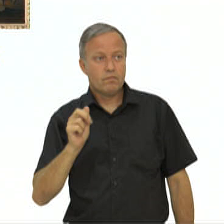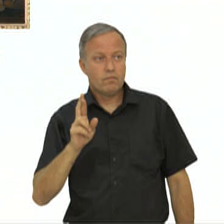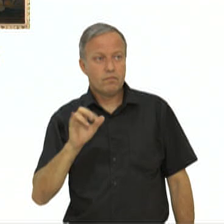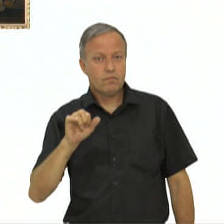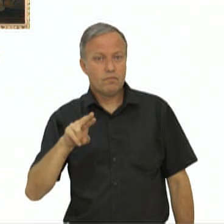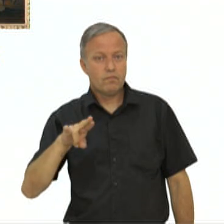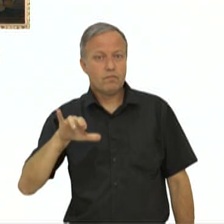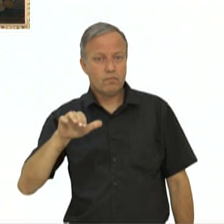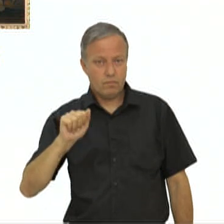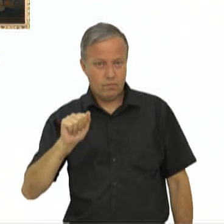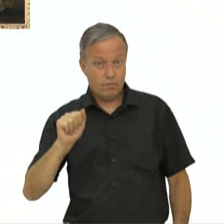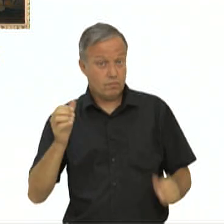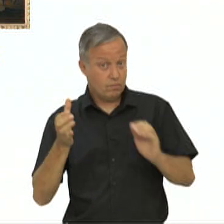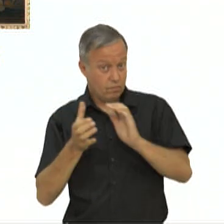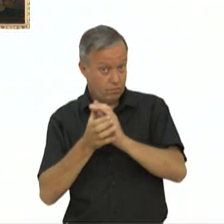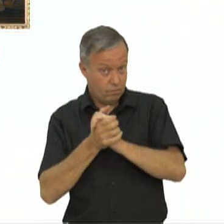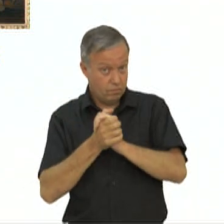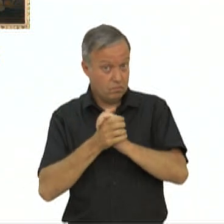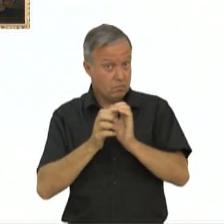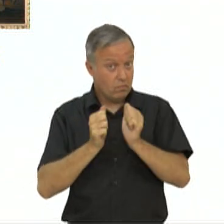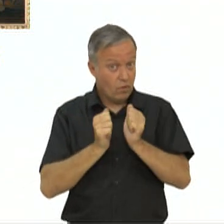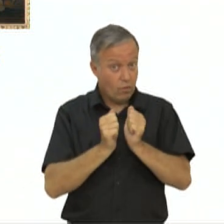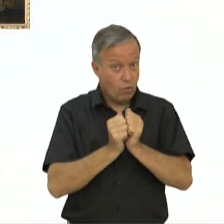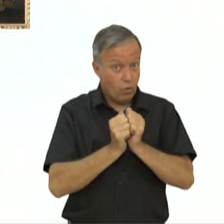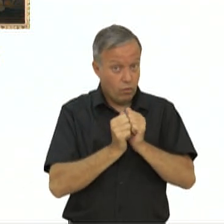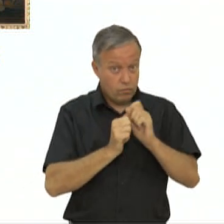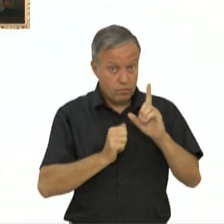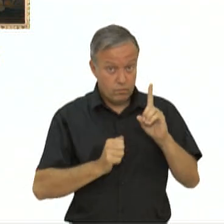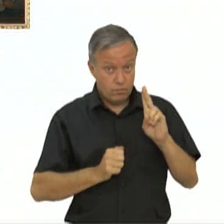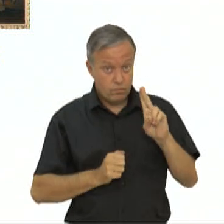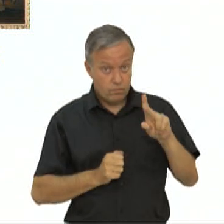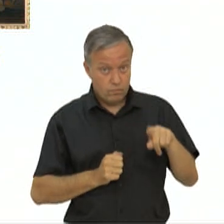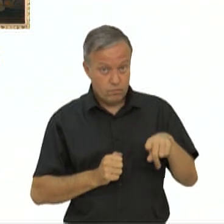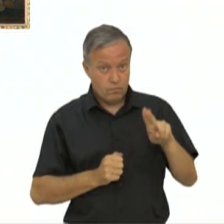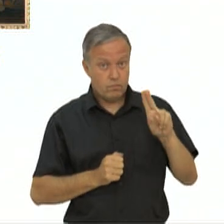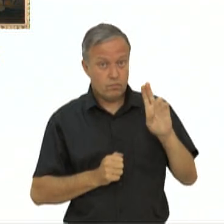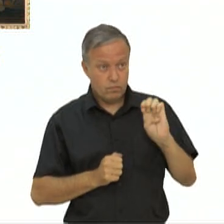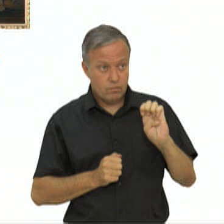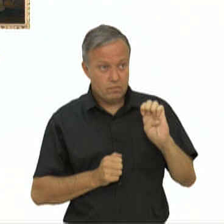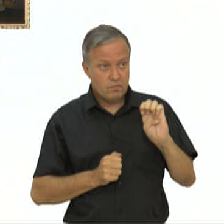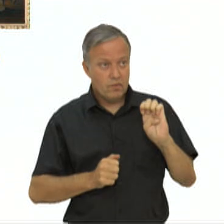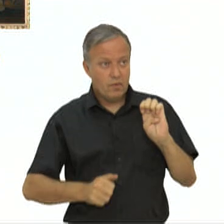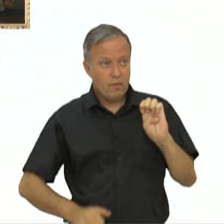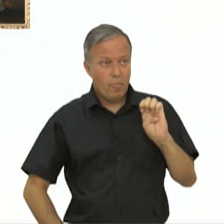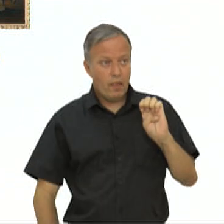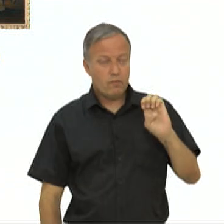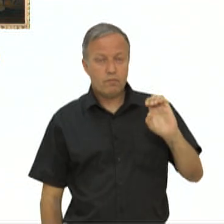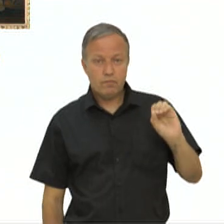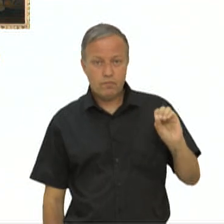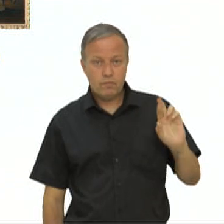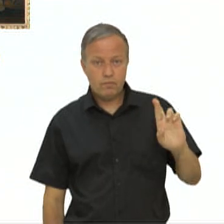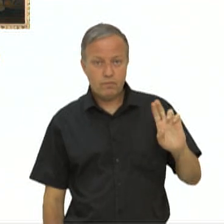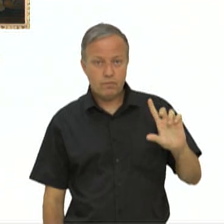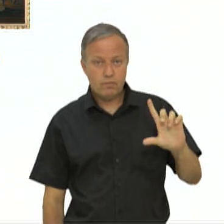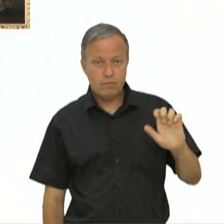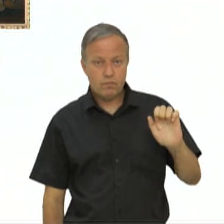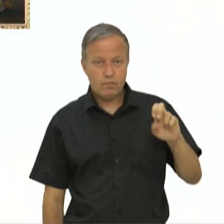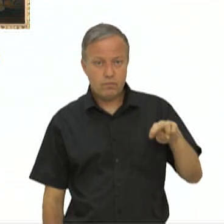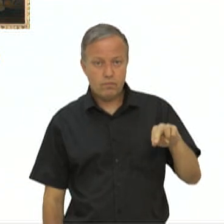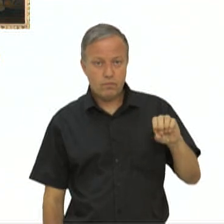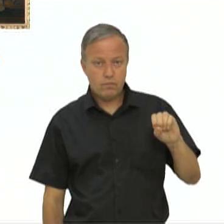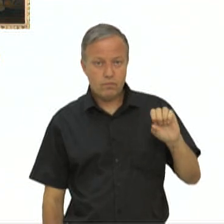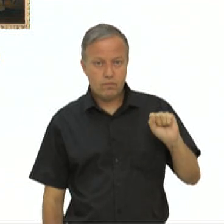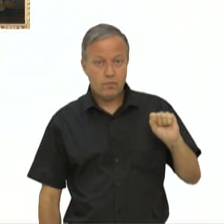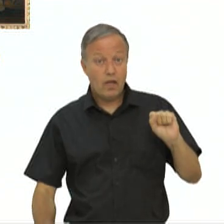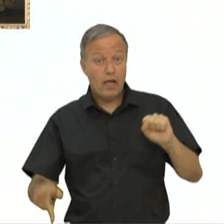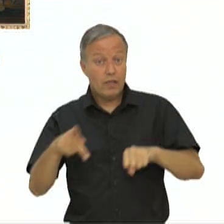o duque Orleans, né? Futuro rei da França. Então, lá, a dança passou a ser um espetáculo para